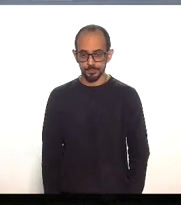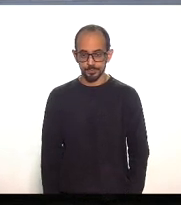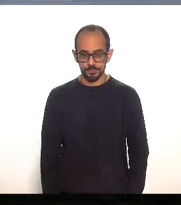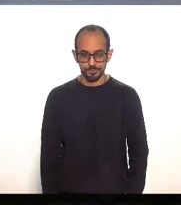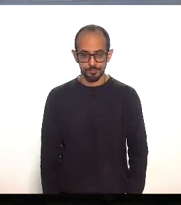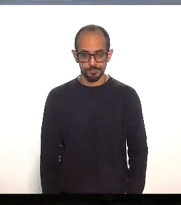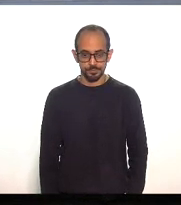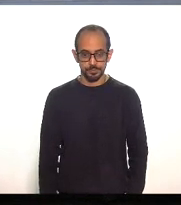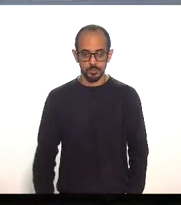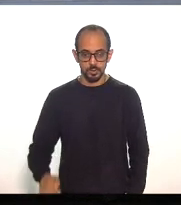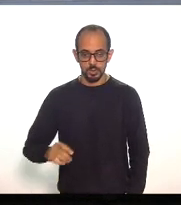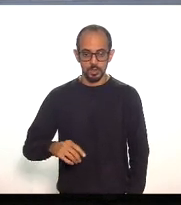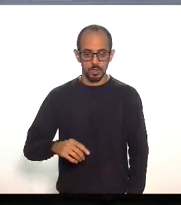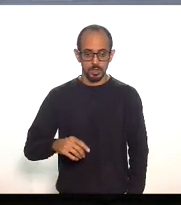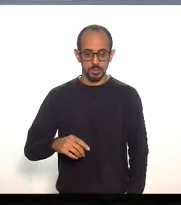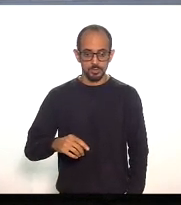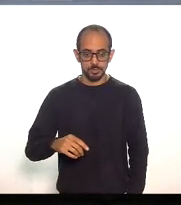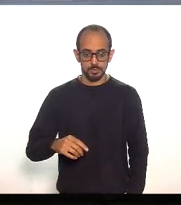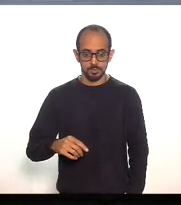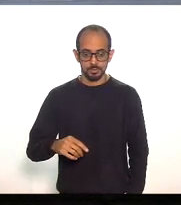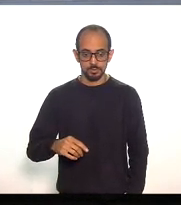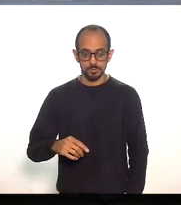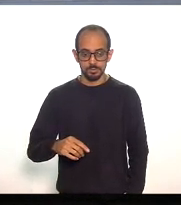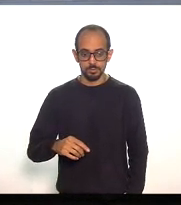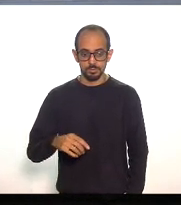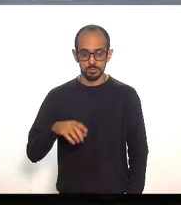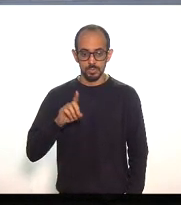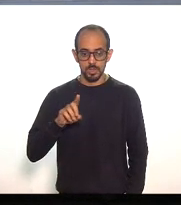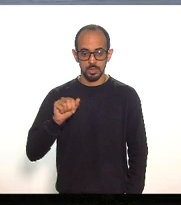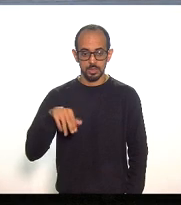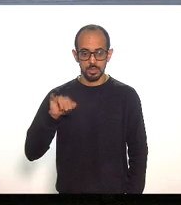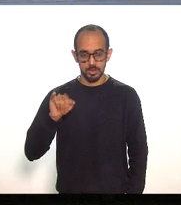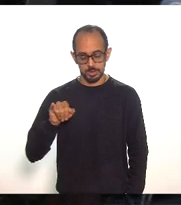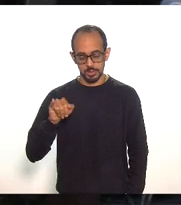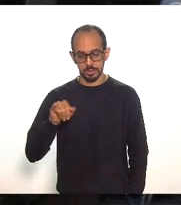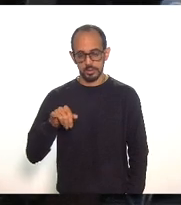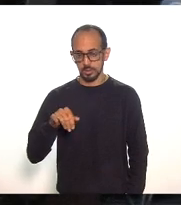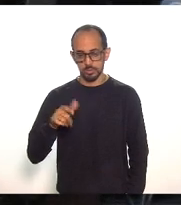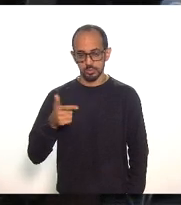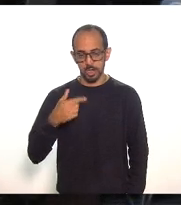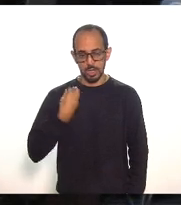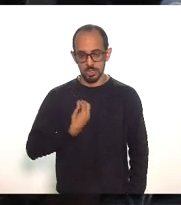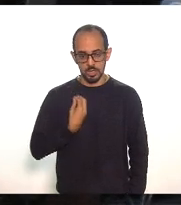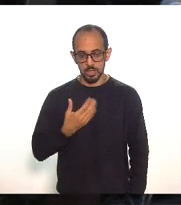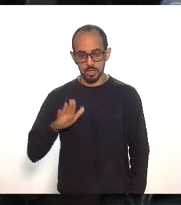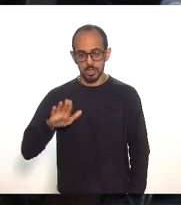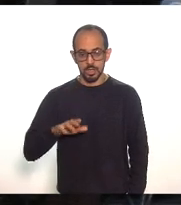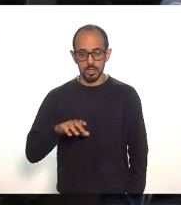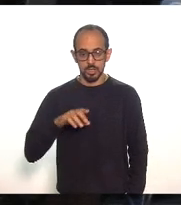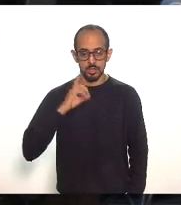Deputada Dani está no tribunal. Deputado